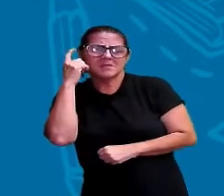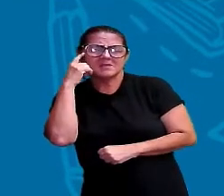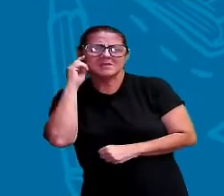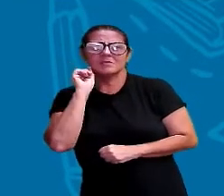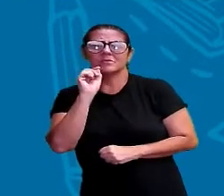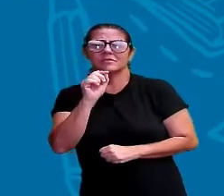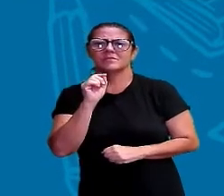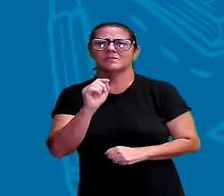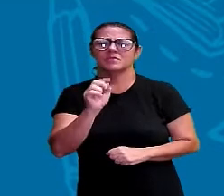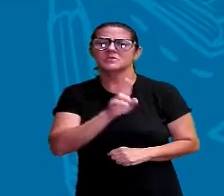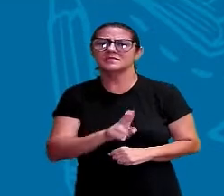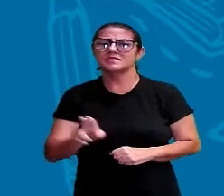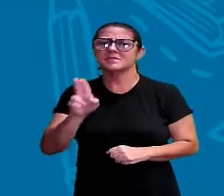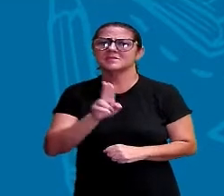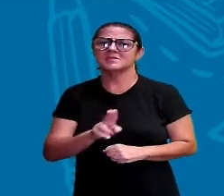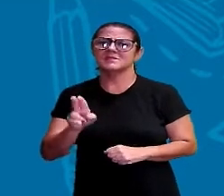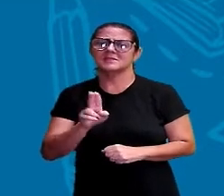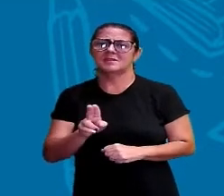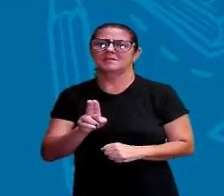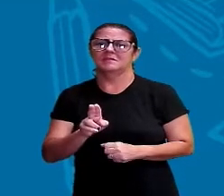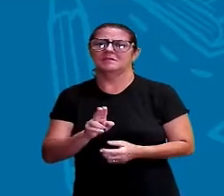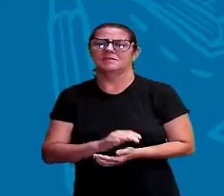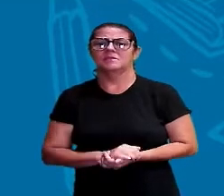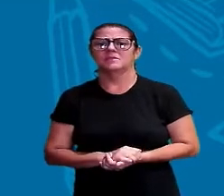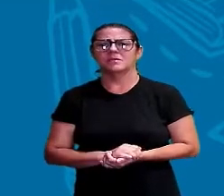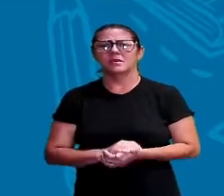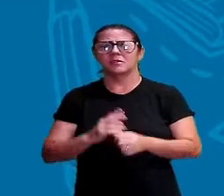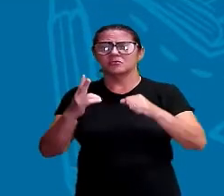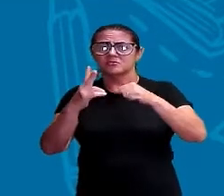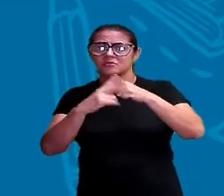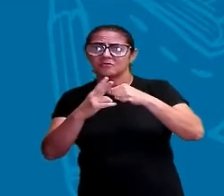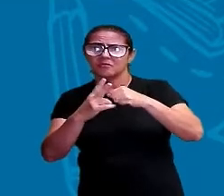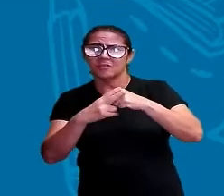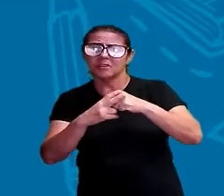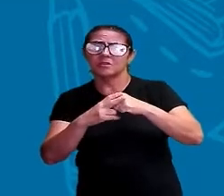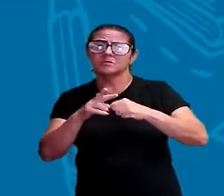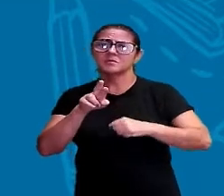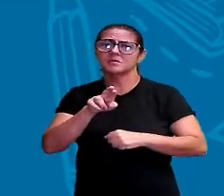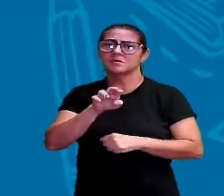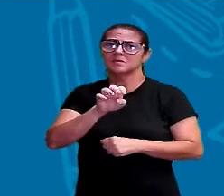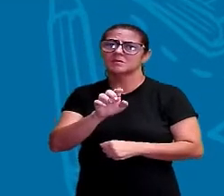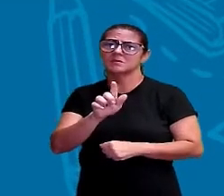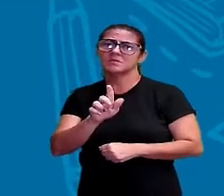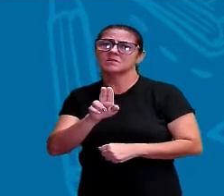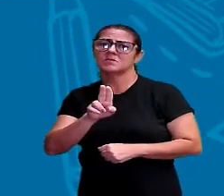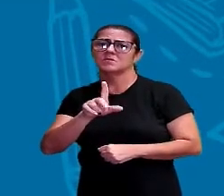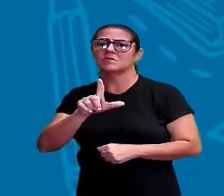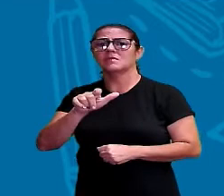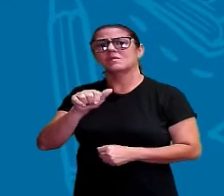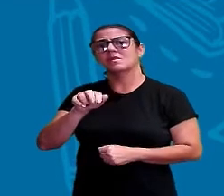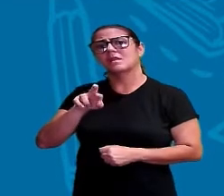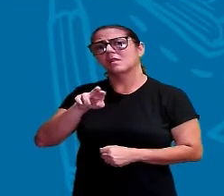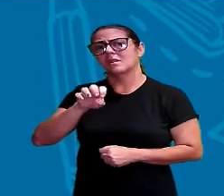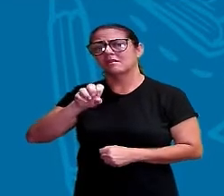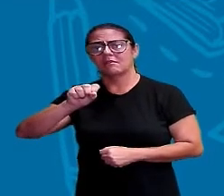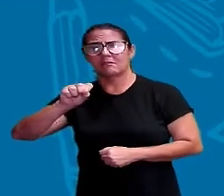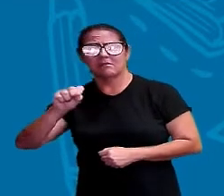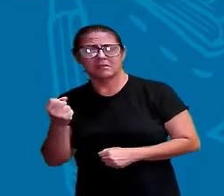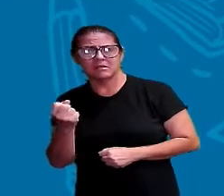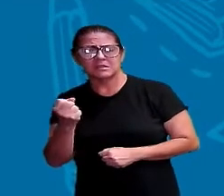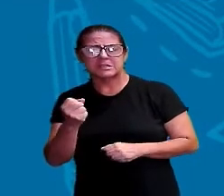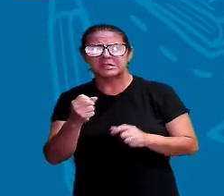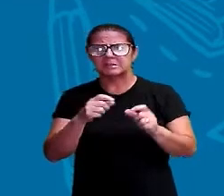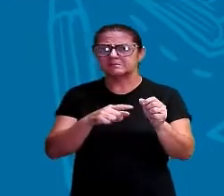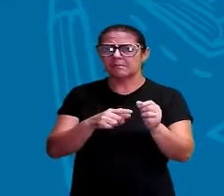é utilizado para quem? Para os verbos regulares. Então, se eu tenho já isso na cabeça, simple